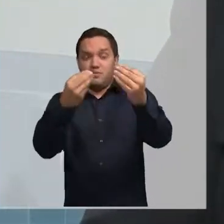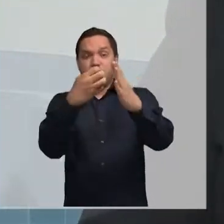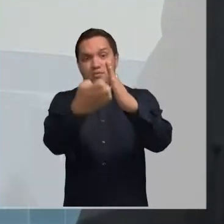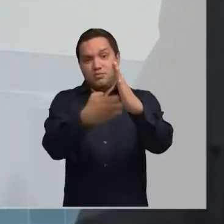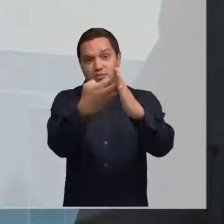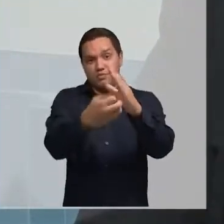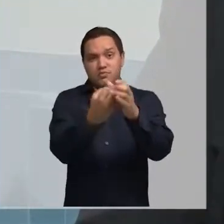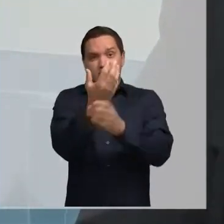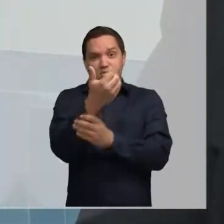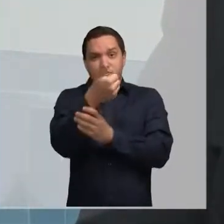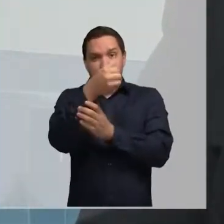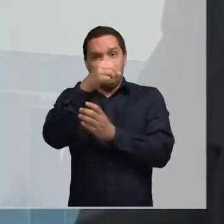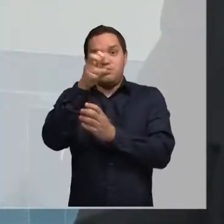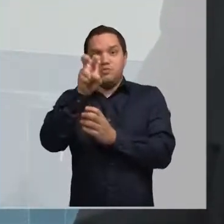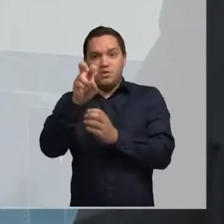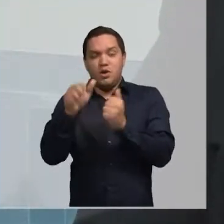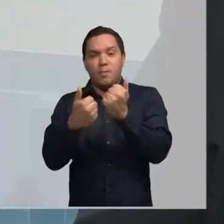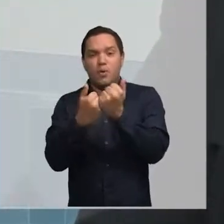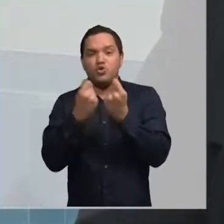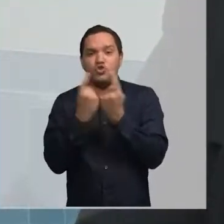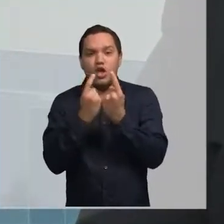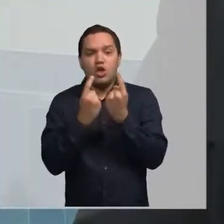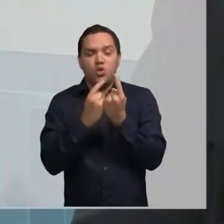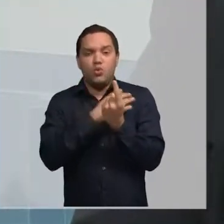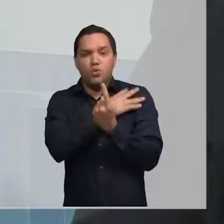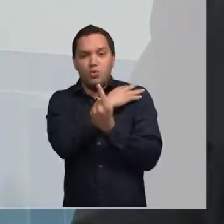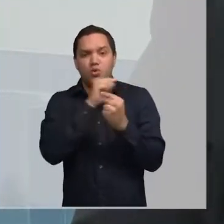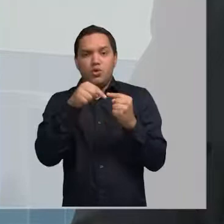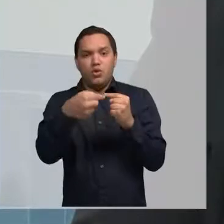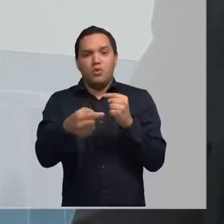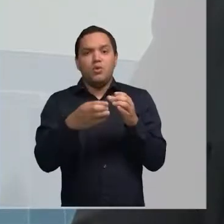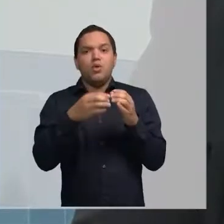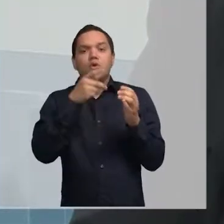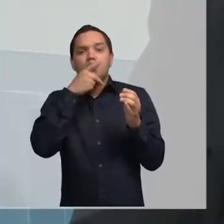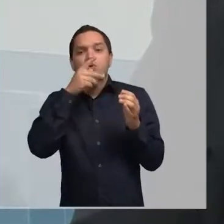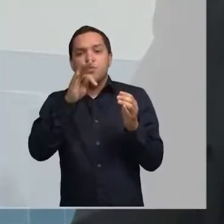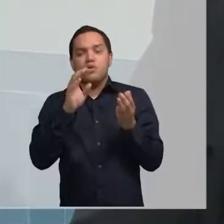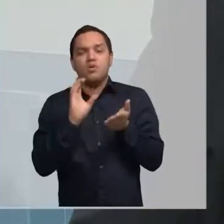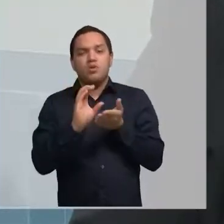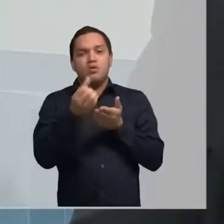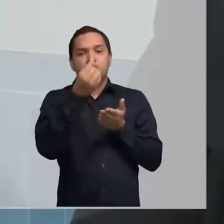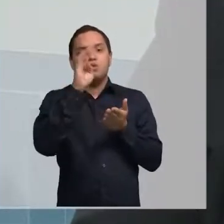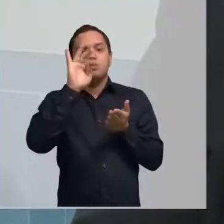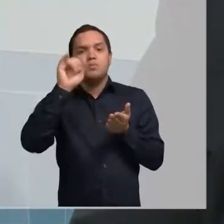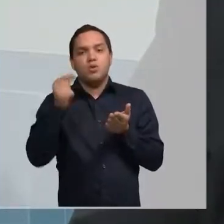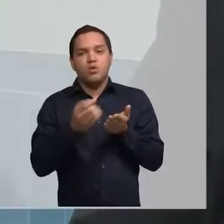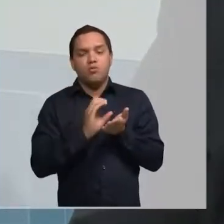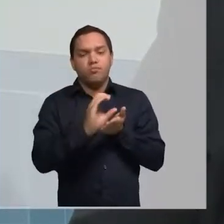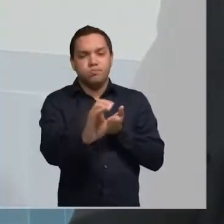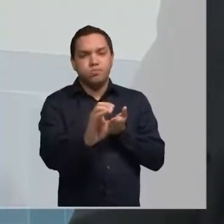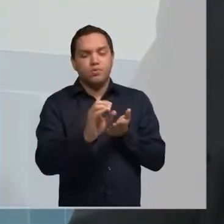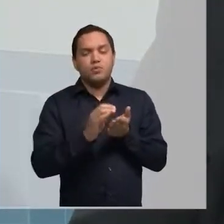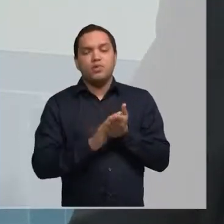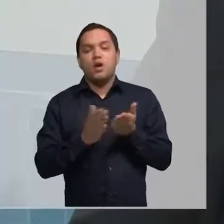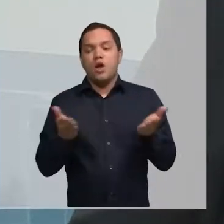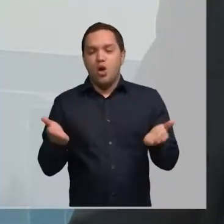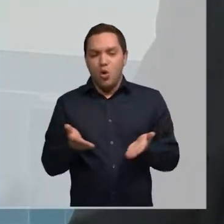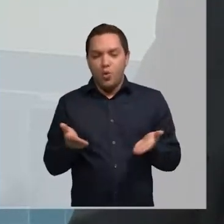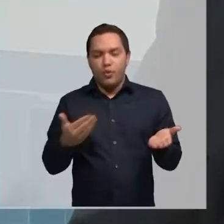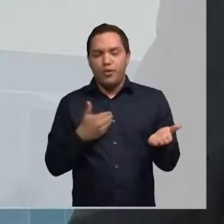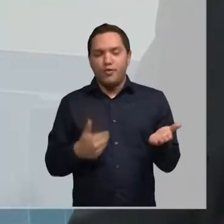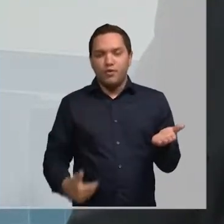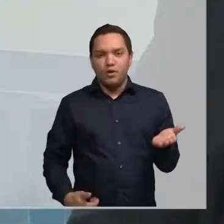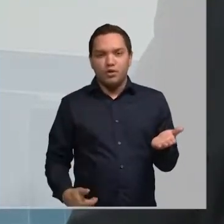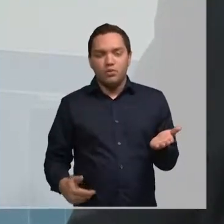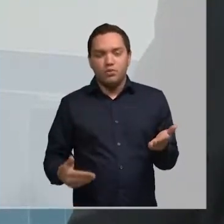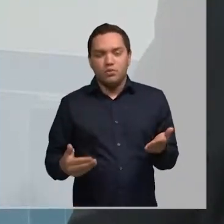em 65, apoiou a ditadura, e só do governo do PT recebeu mais de 6 bilhões. E desse governo que está aqui hoje,